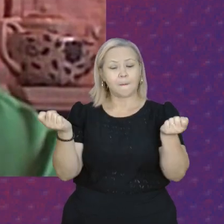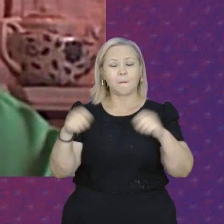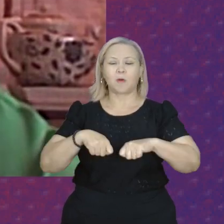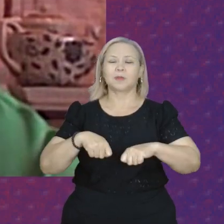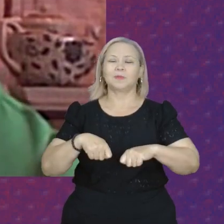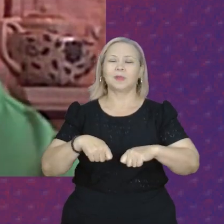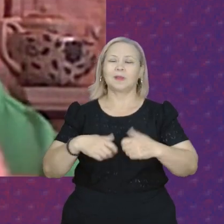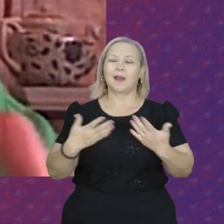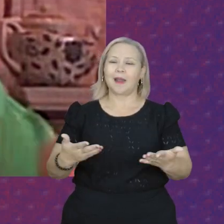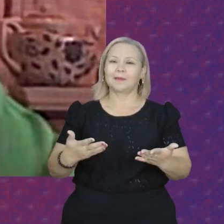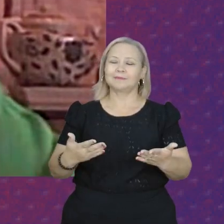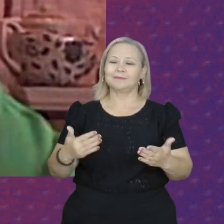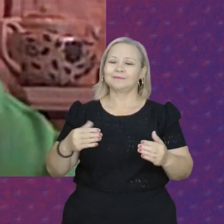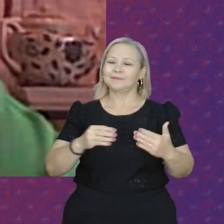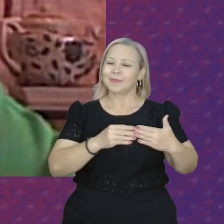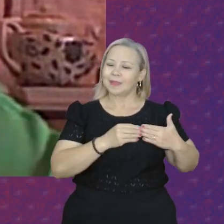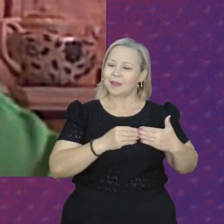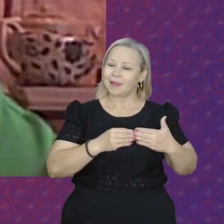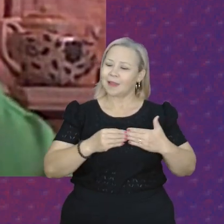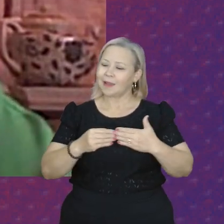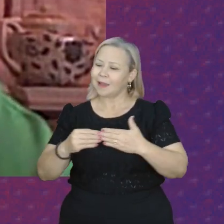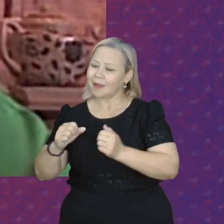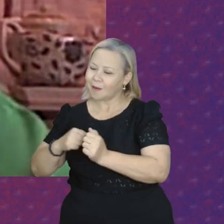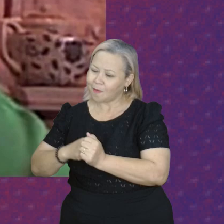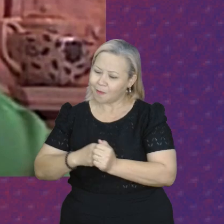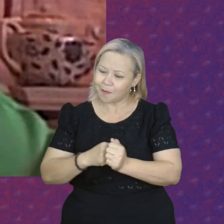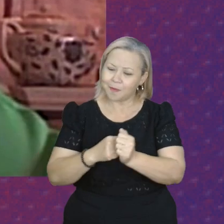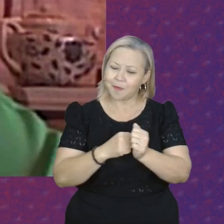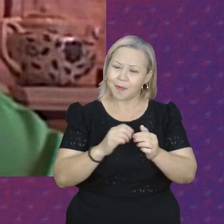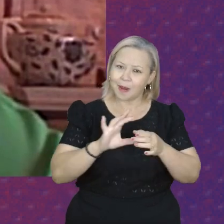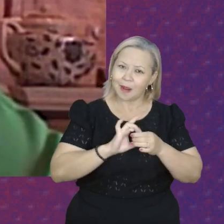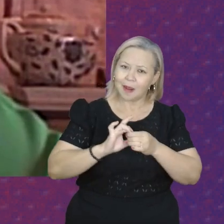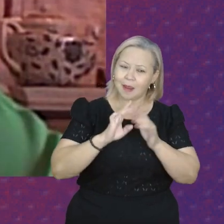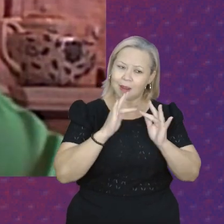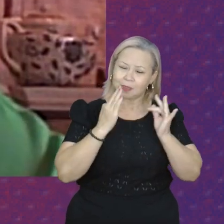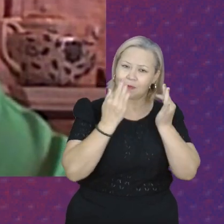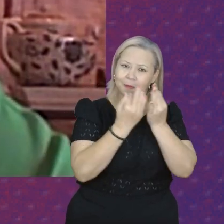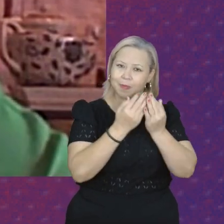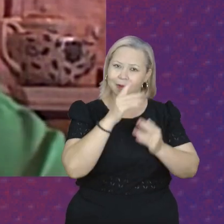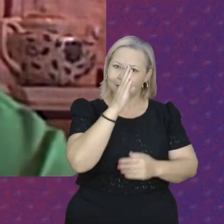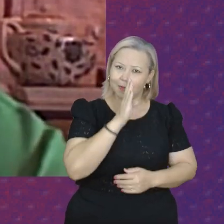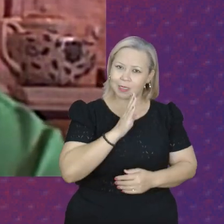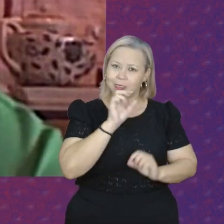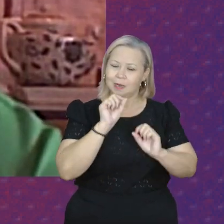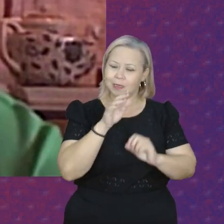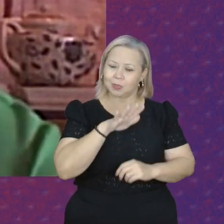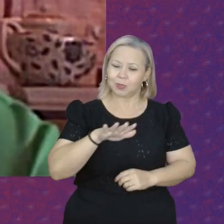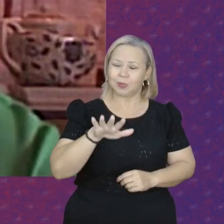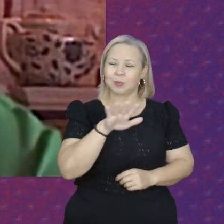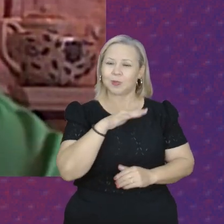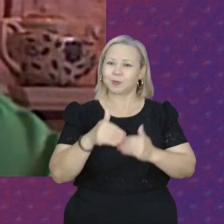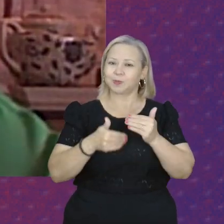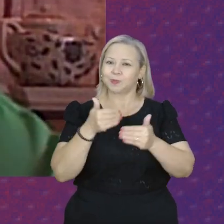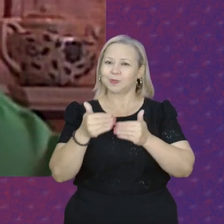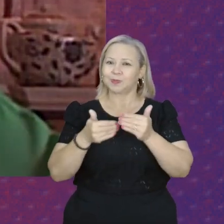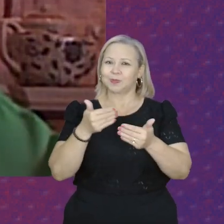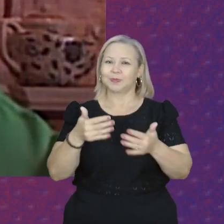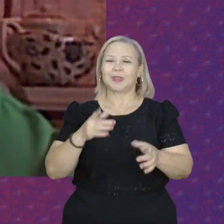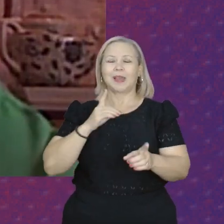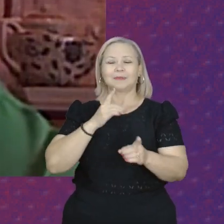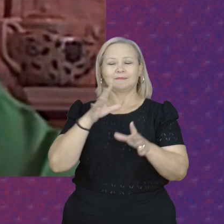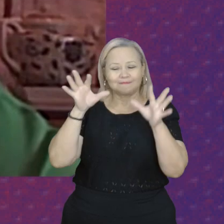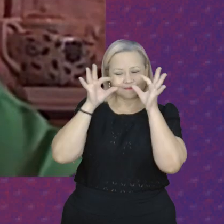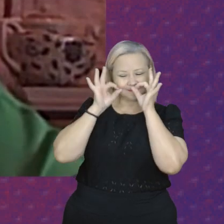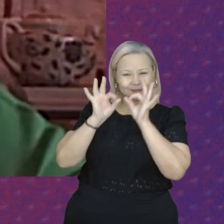possibilidade de acompanhar, né, o conjunto das famílias brasileiras em todo esse processo de